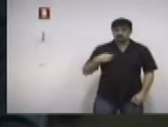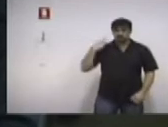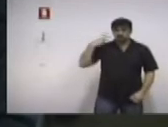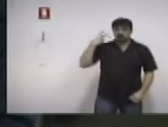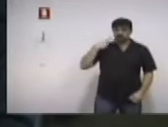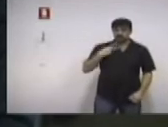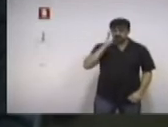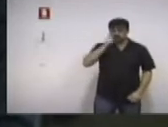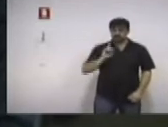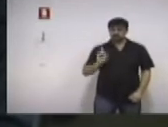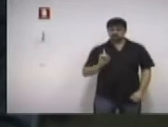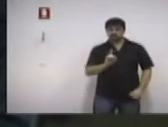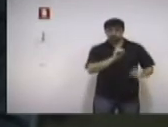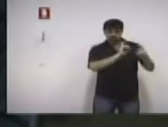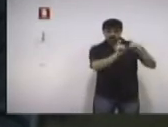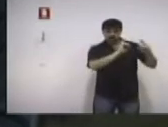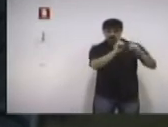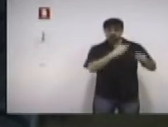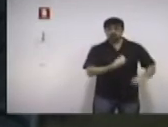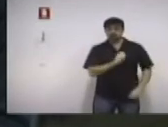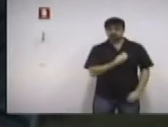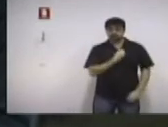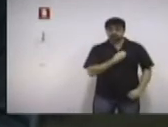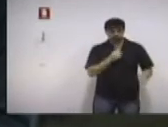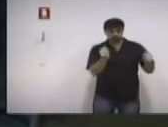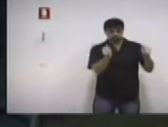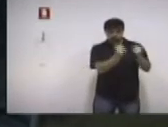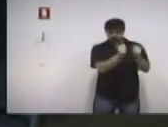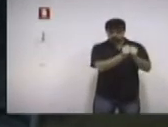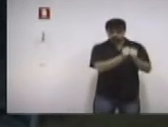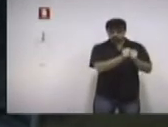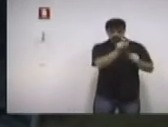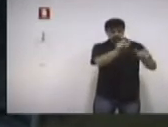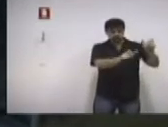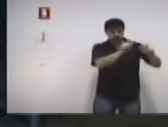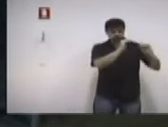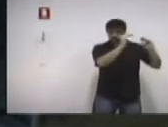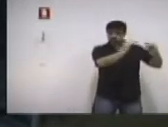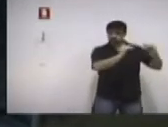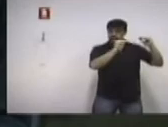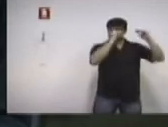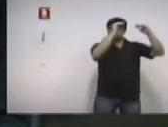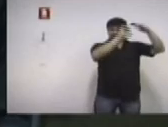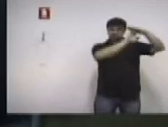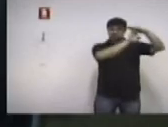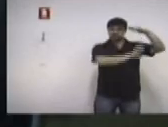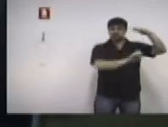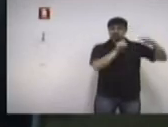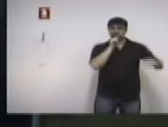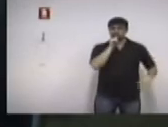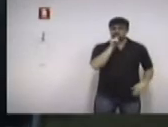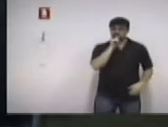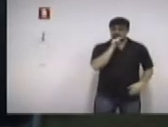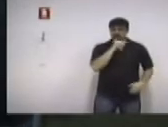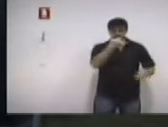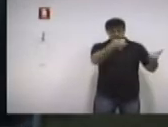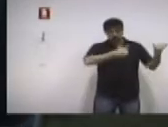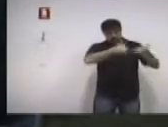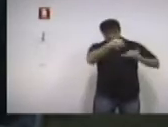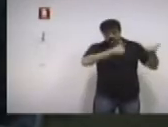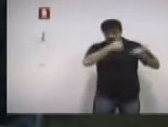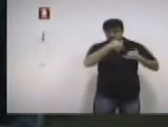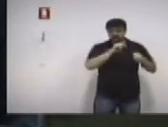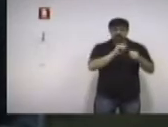participar de uma reunião com os mais altos Cargos da Sabesp aqui onde eles